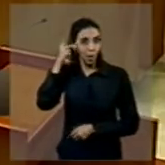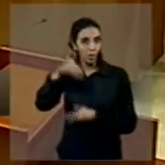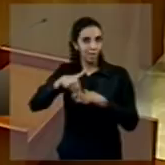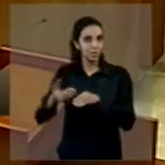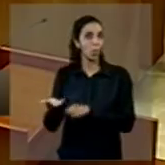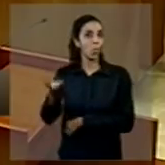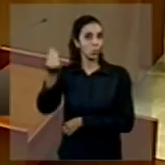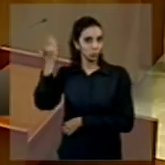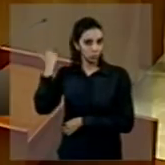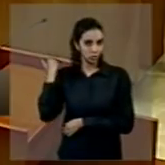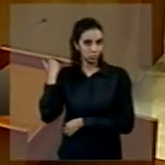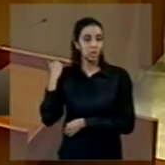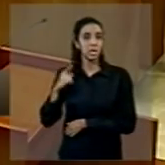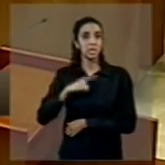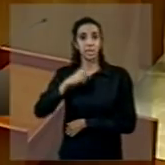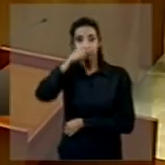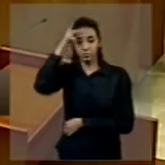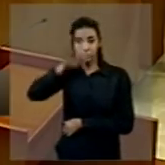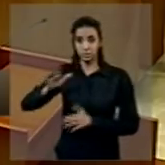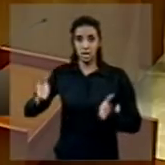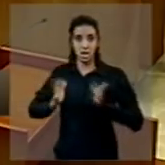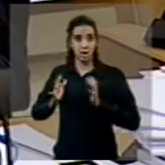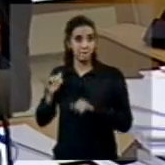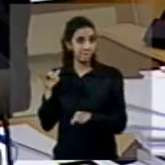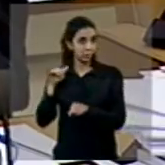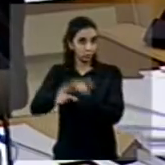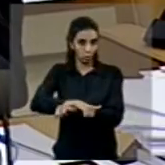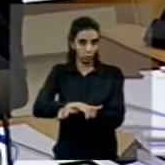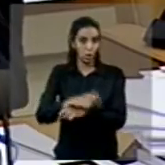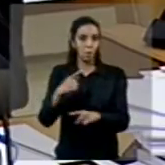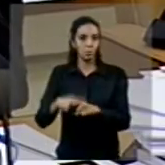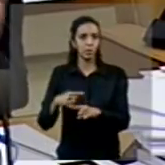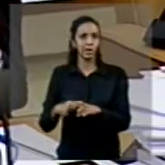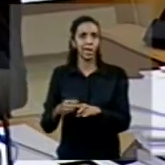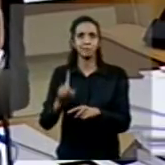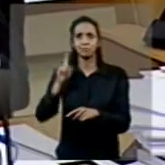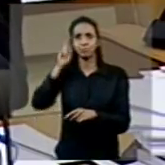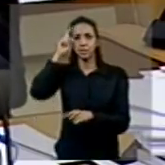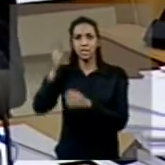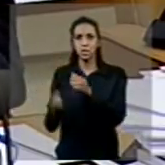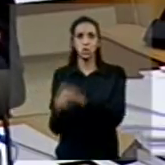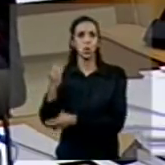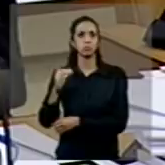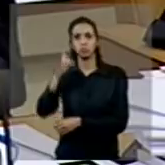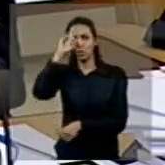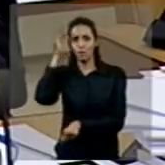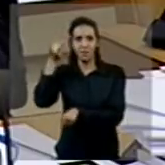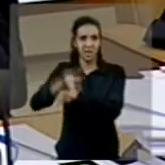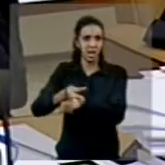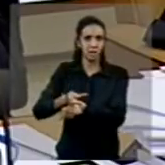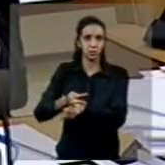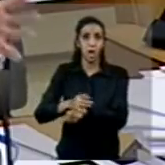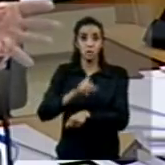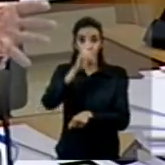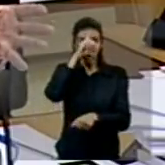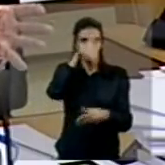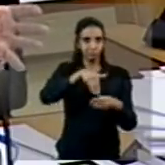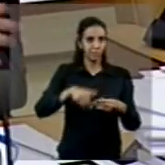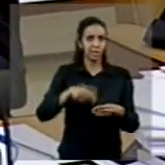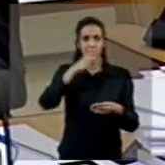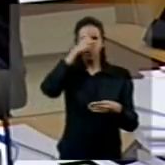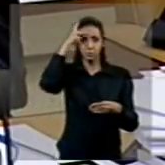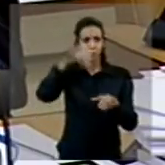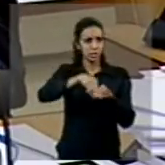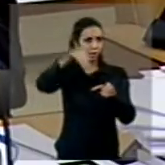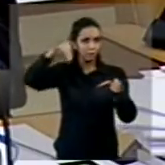eleição, houve uma abstenção da elite, porque foi decretado um ponto facultativo, depois de um feriado ninguém foi votar, um número expressivo